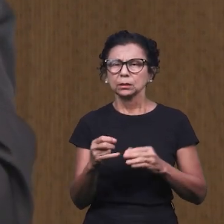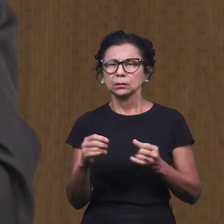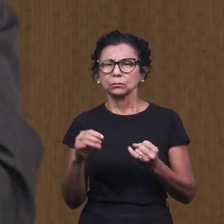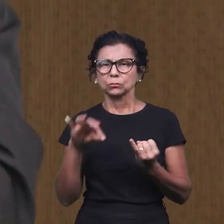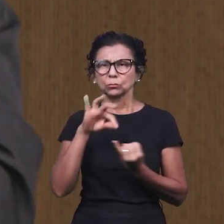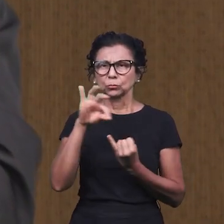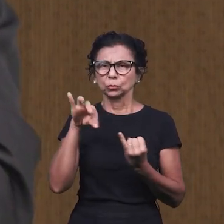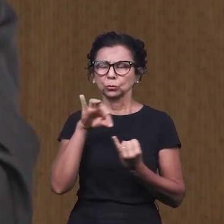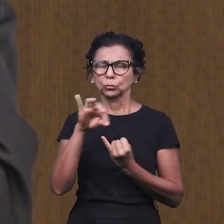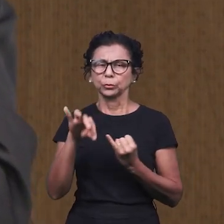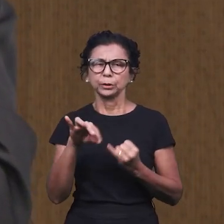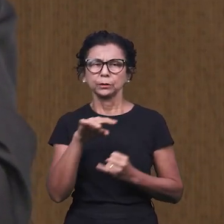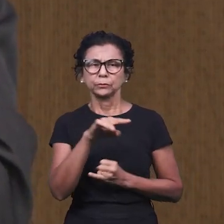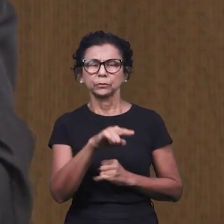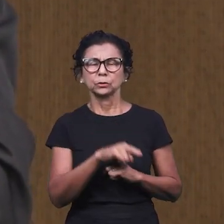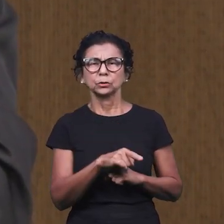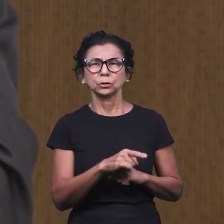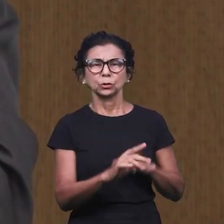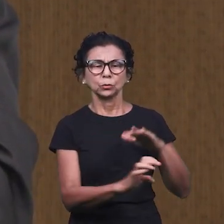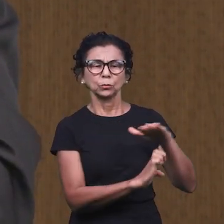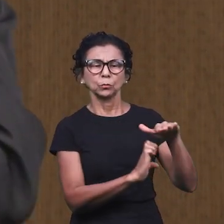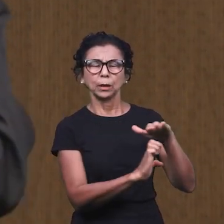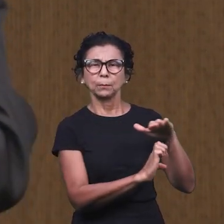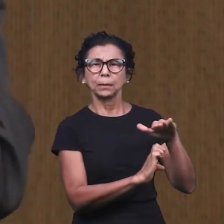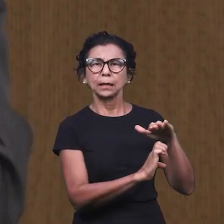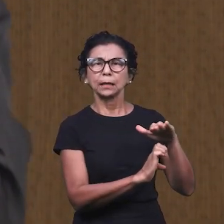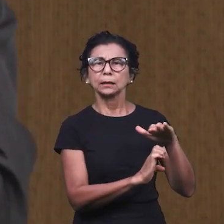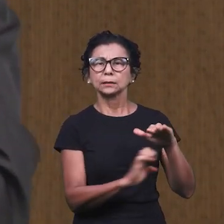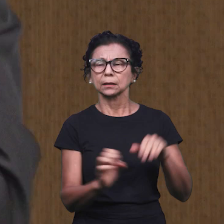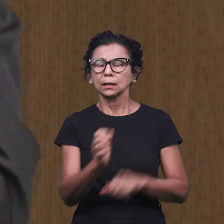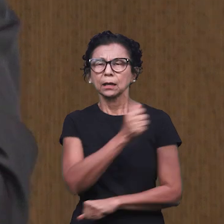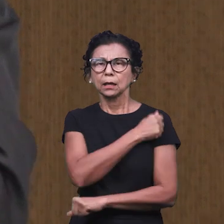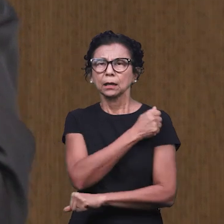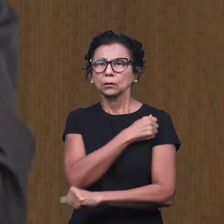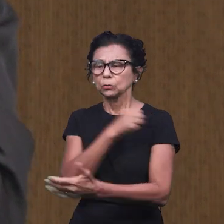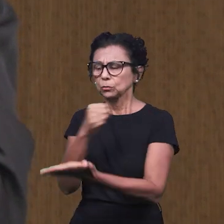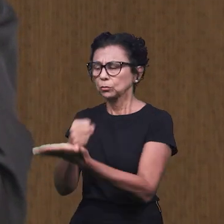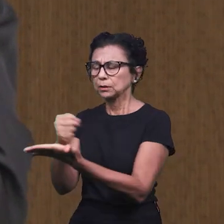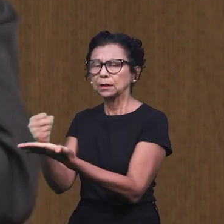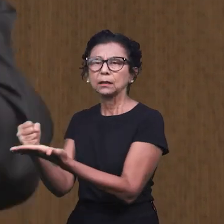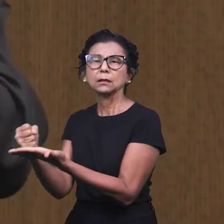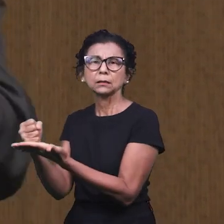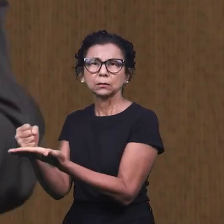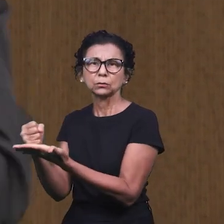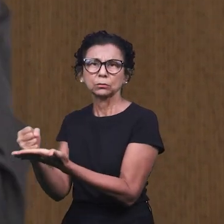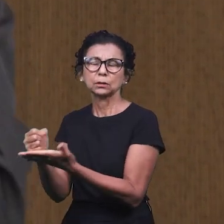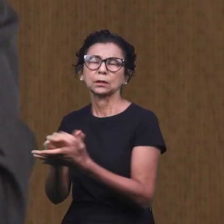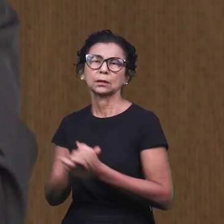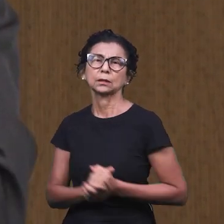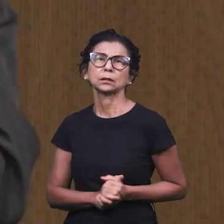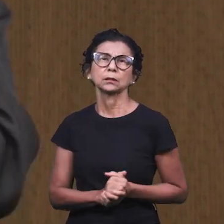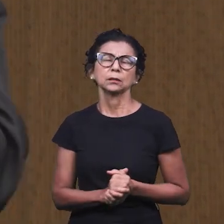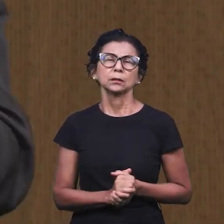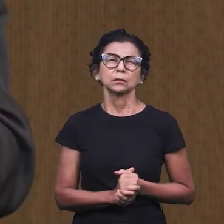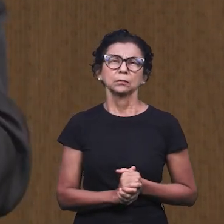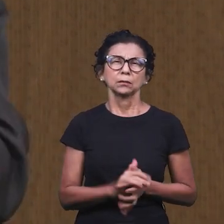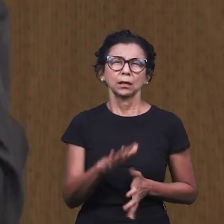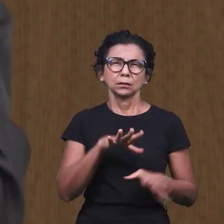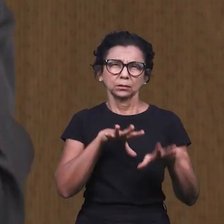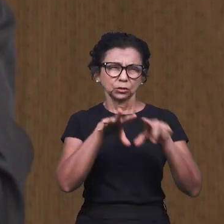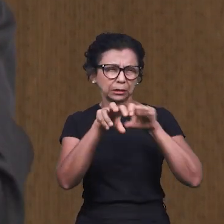era dessa área de exatas, né? E ia fazer engenharia, tal, e aí